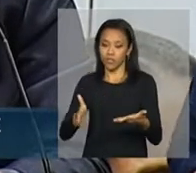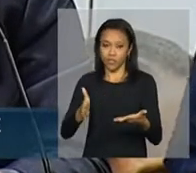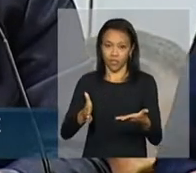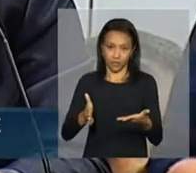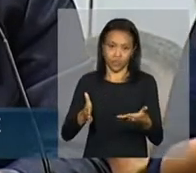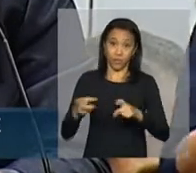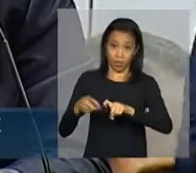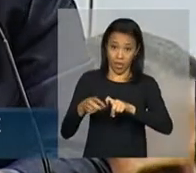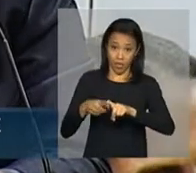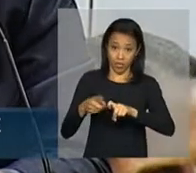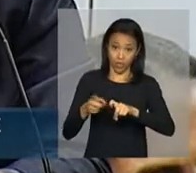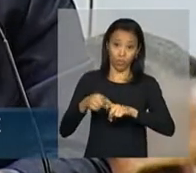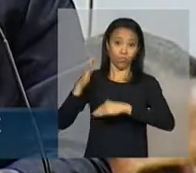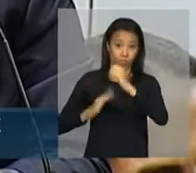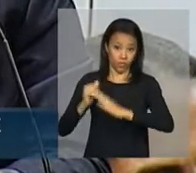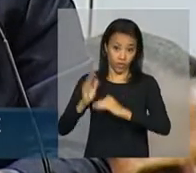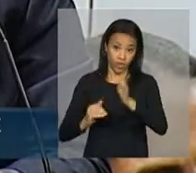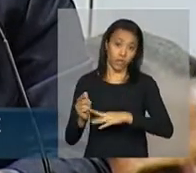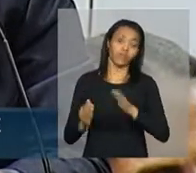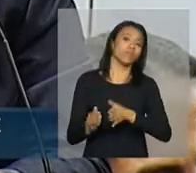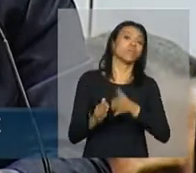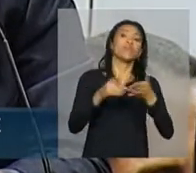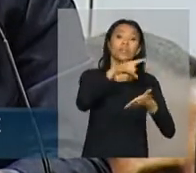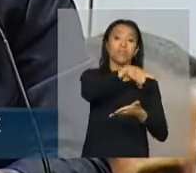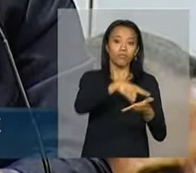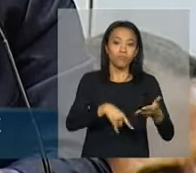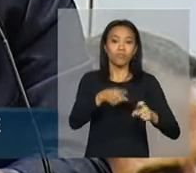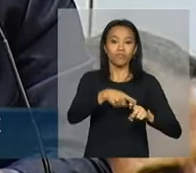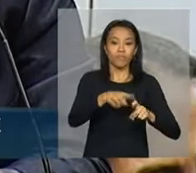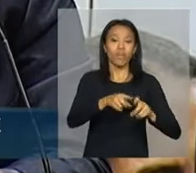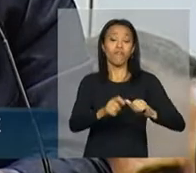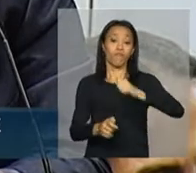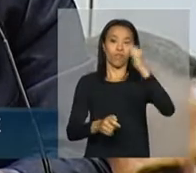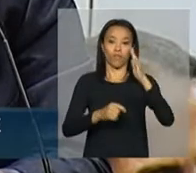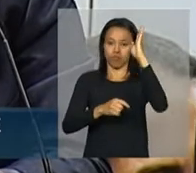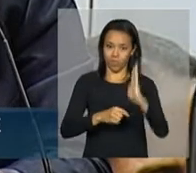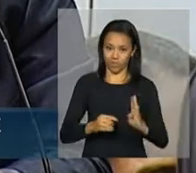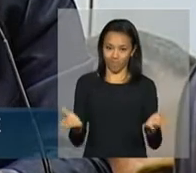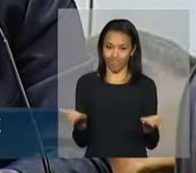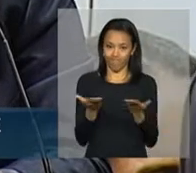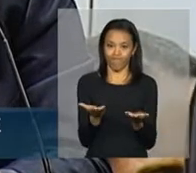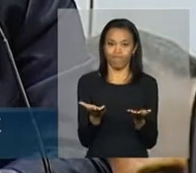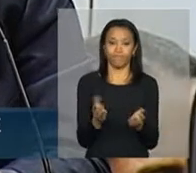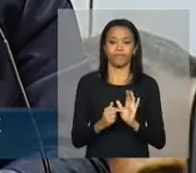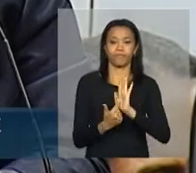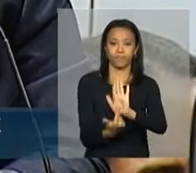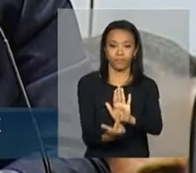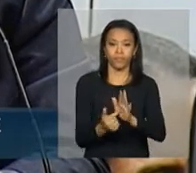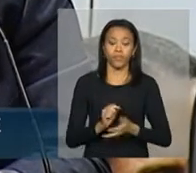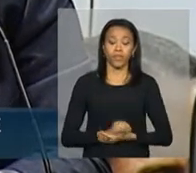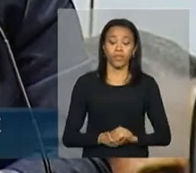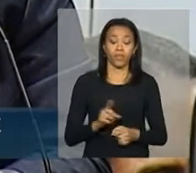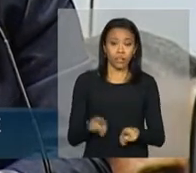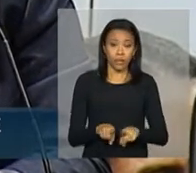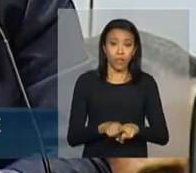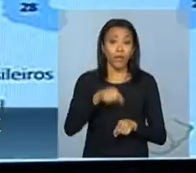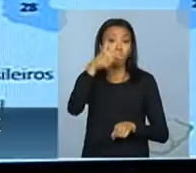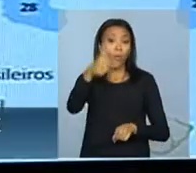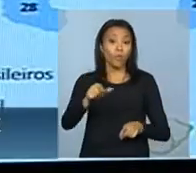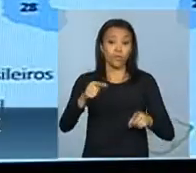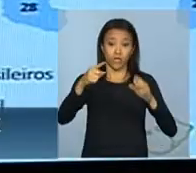os médicos disfuncional e fora do Brasil próximo a região norte nós